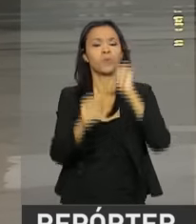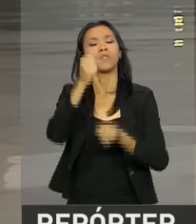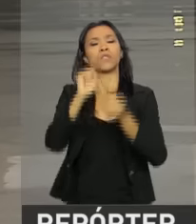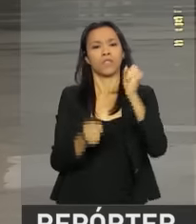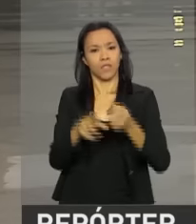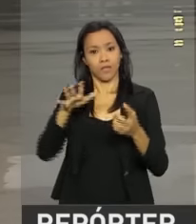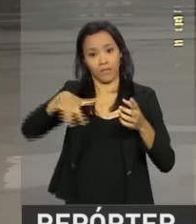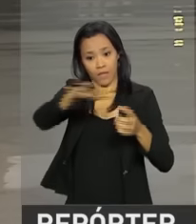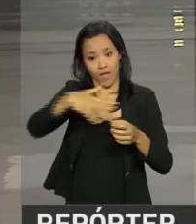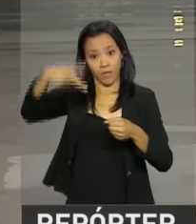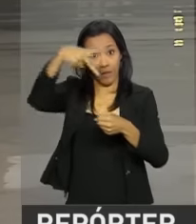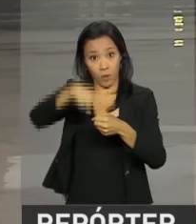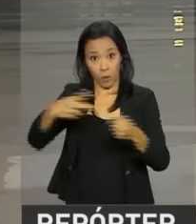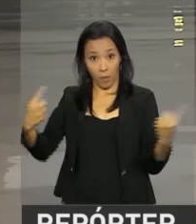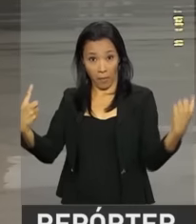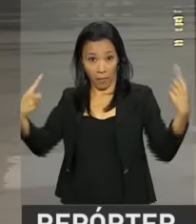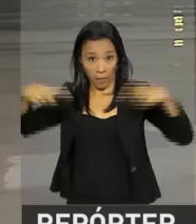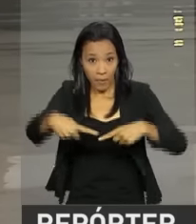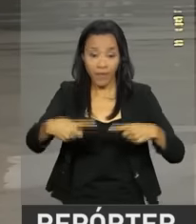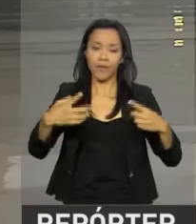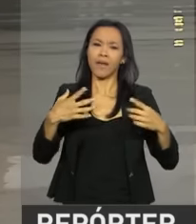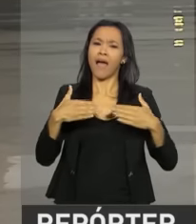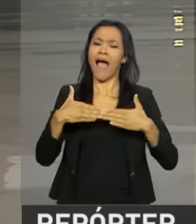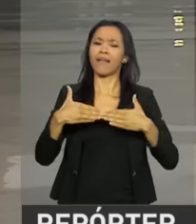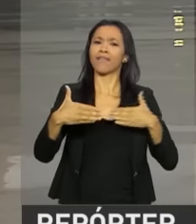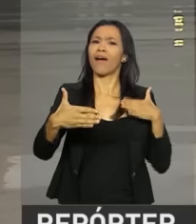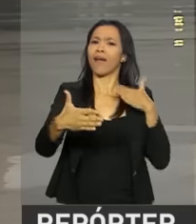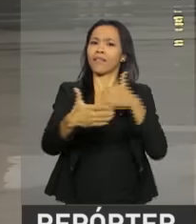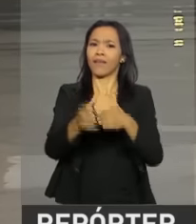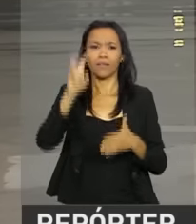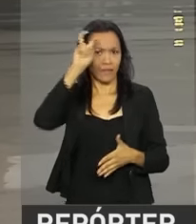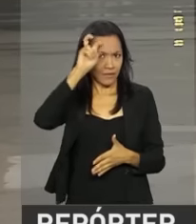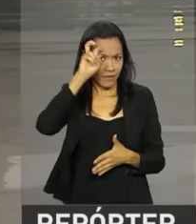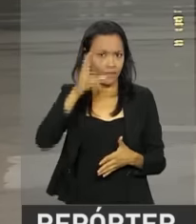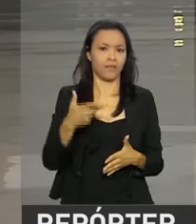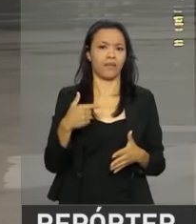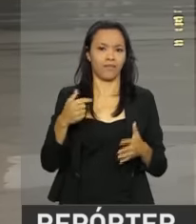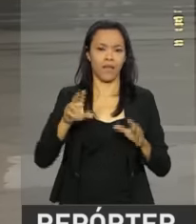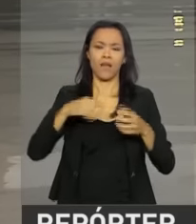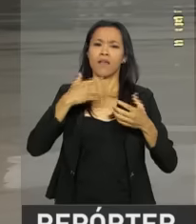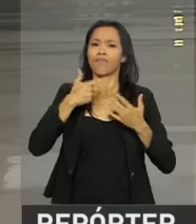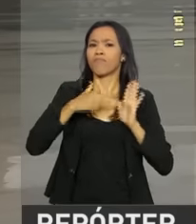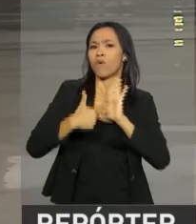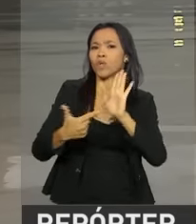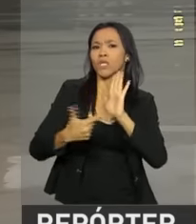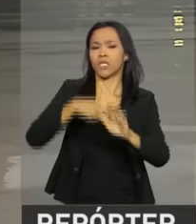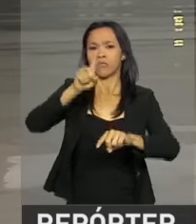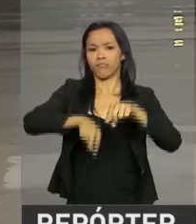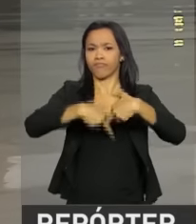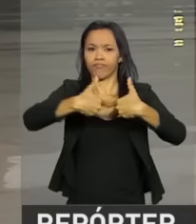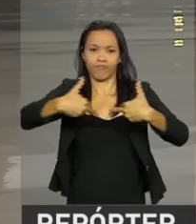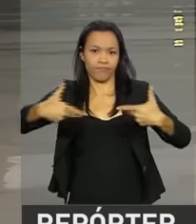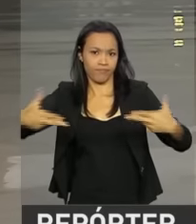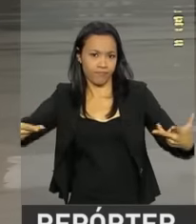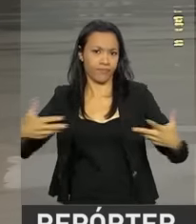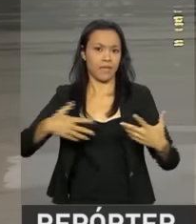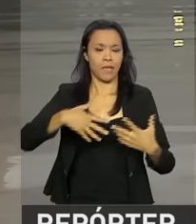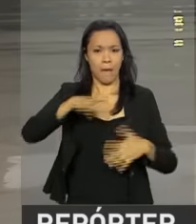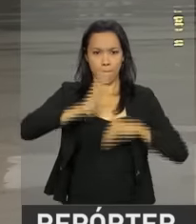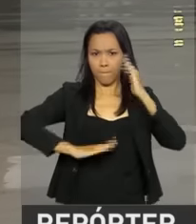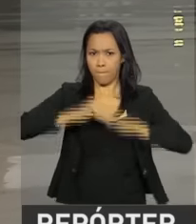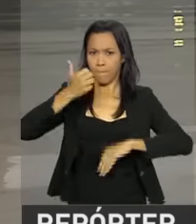Competitiva. As atividades, que vão até quinta-feira, ainda incluem exposição de produtos e serviços aos principais